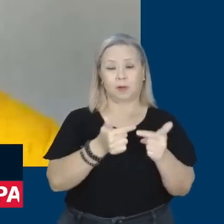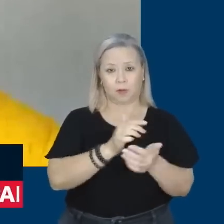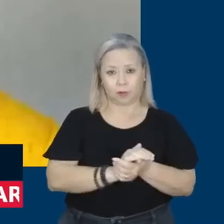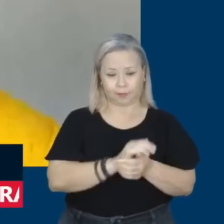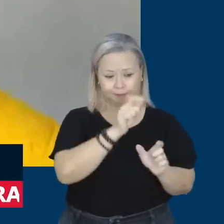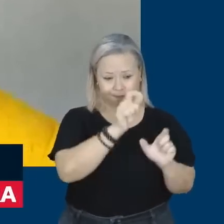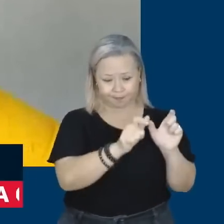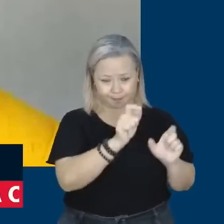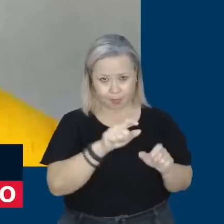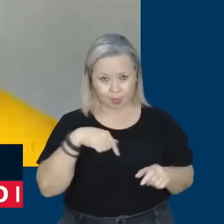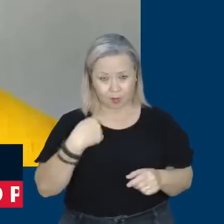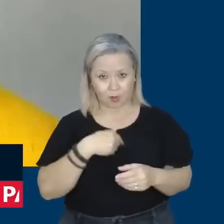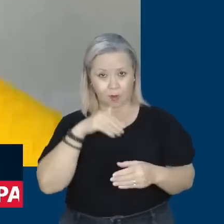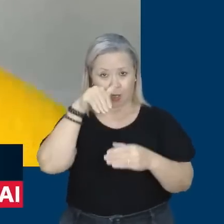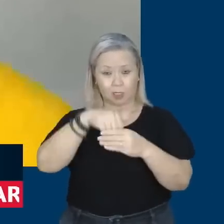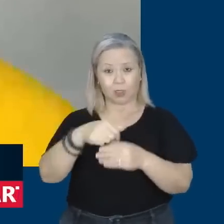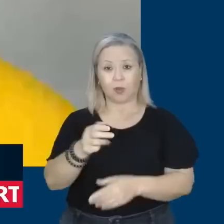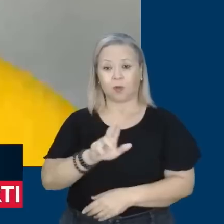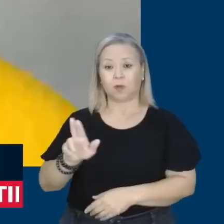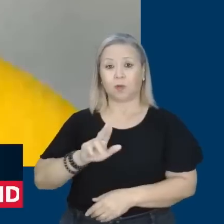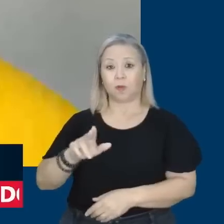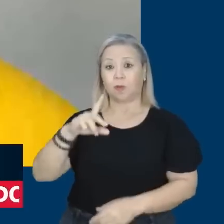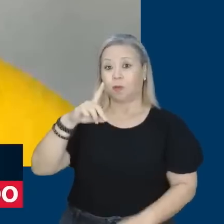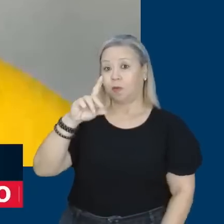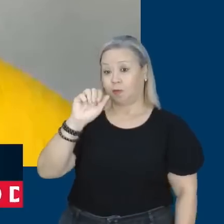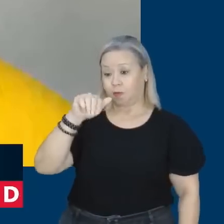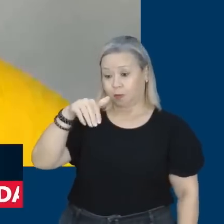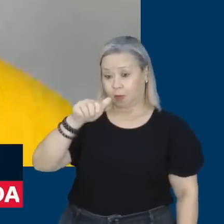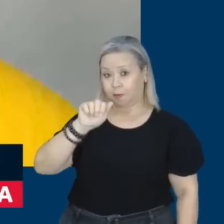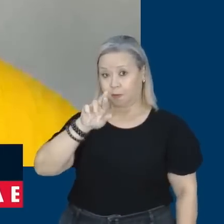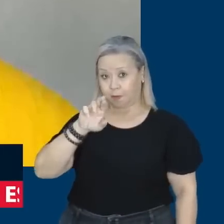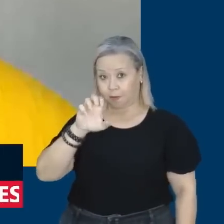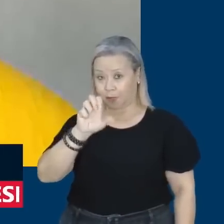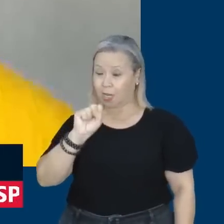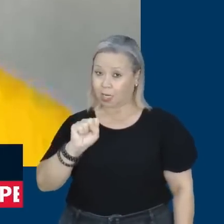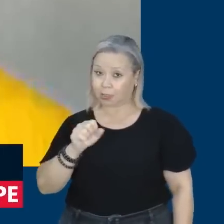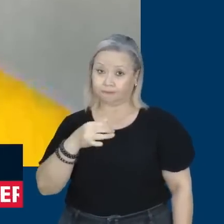gente elegeu nomes como Damares, né?